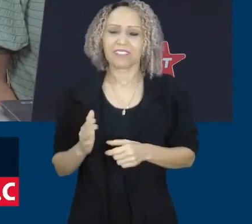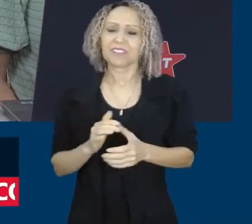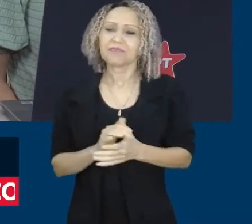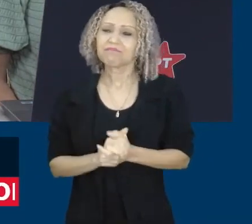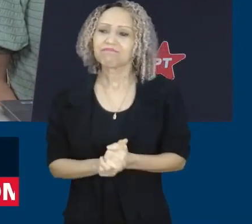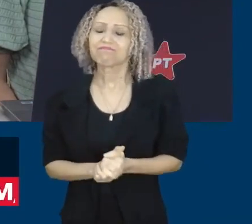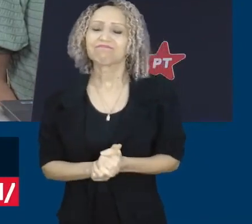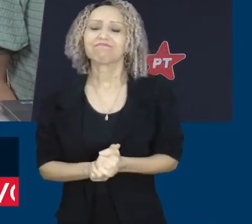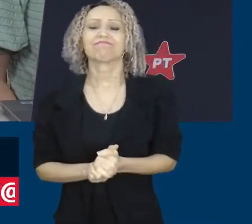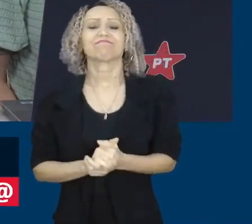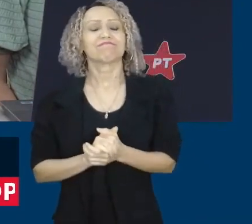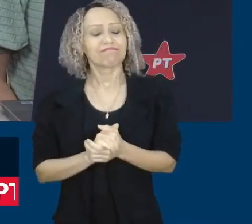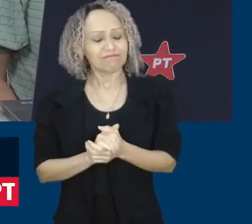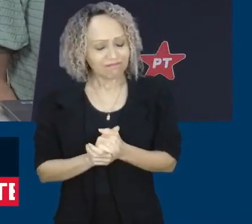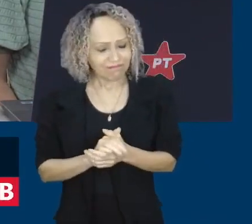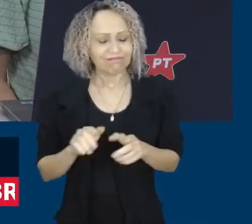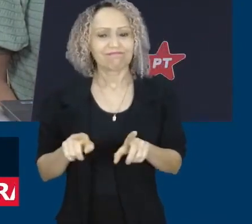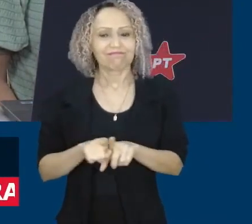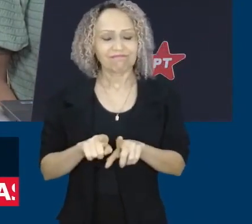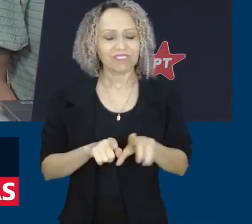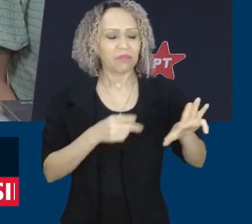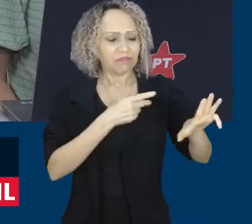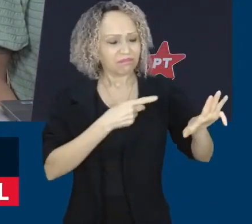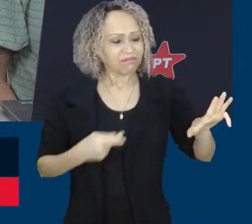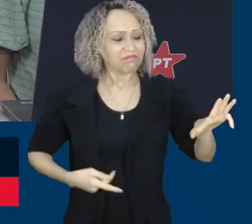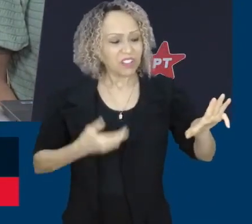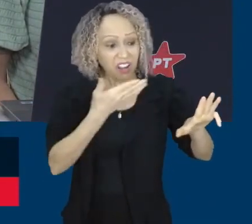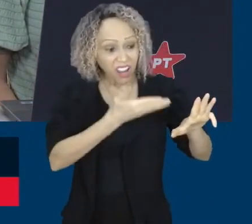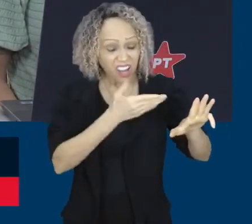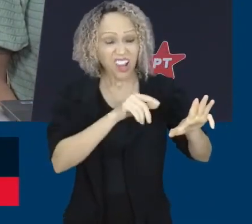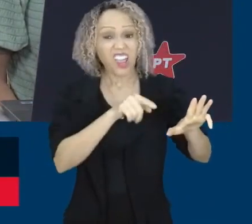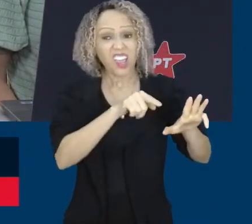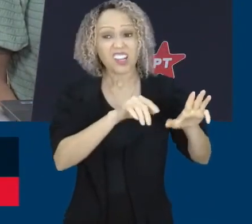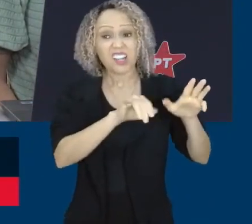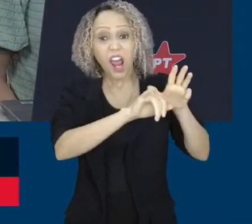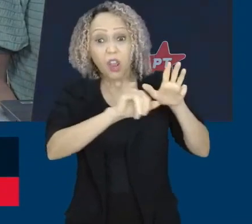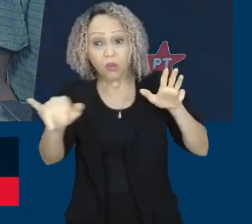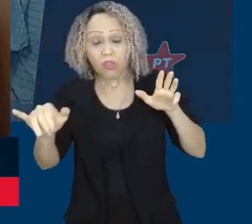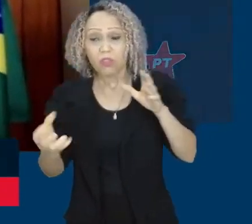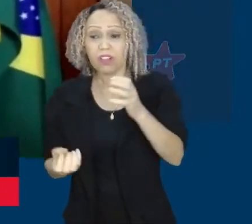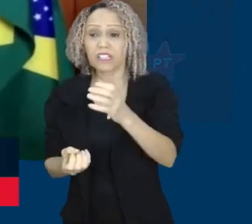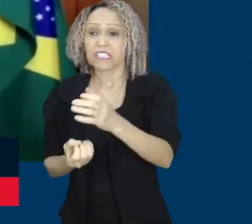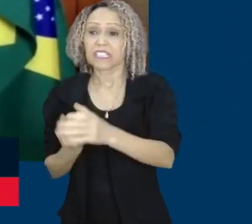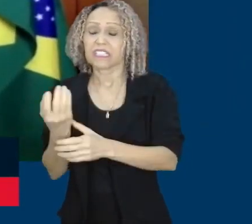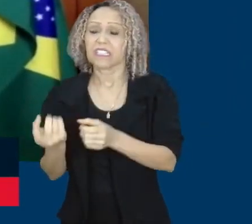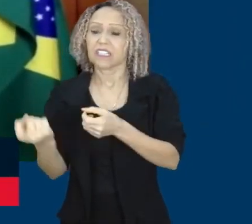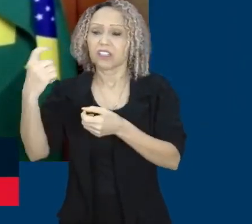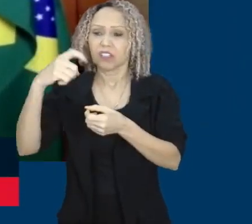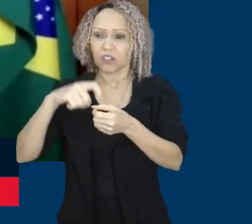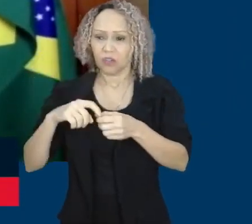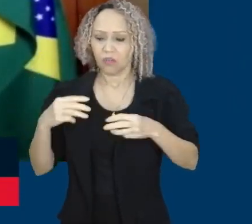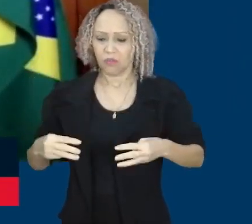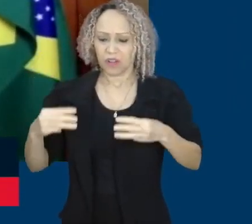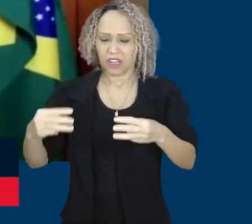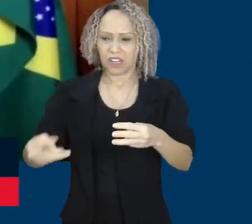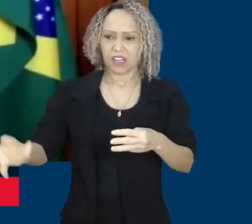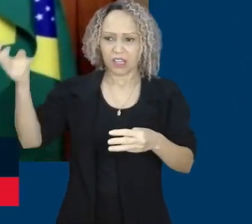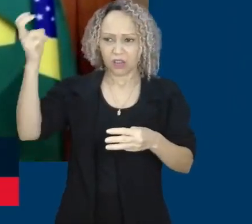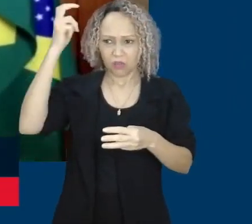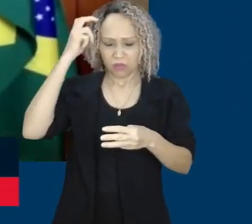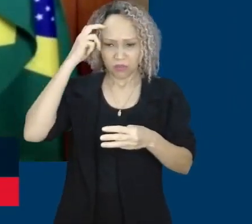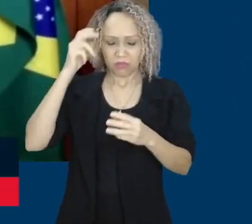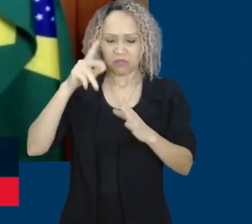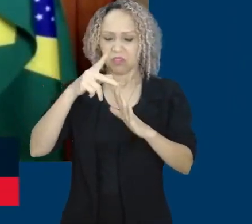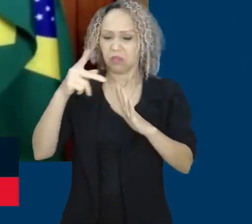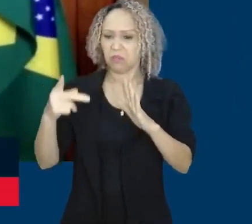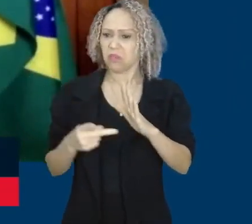O presidente Lula já anunciou, né, a recriação do Ministério da Cultura. Tem um projeto fantástico